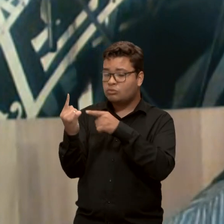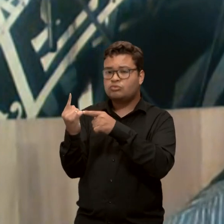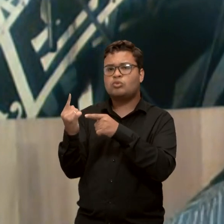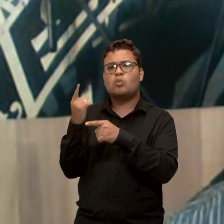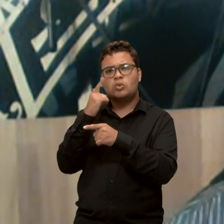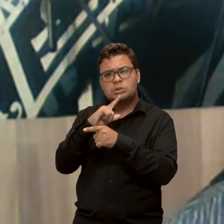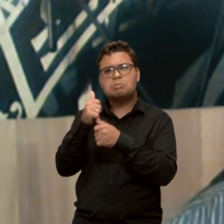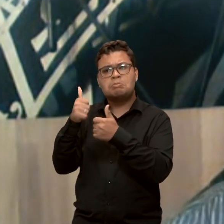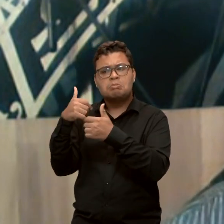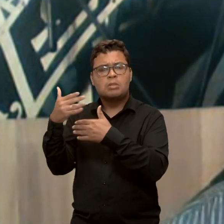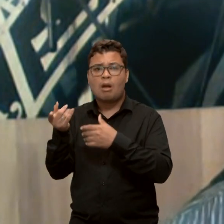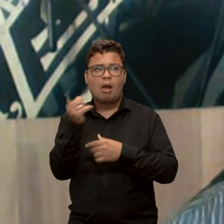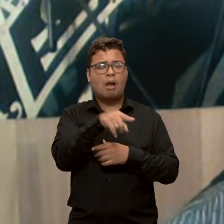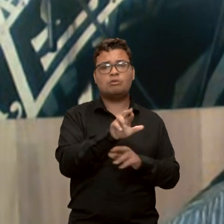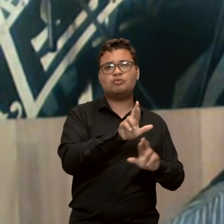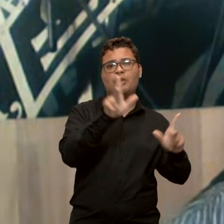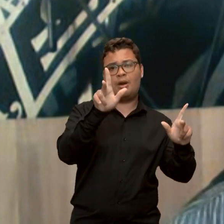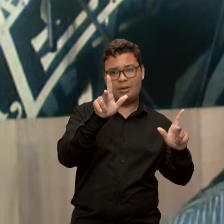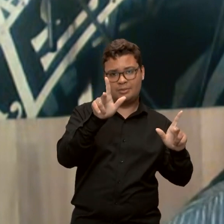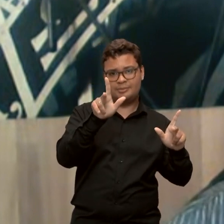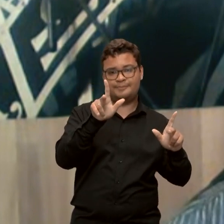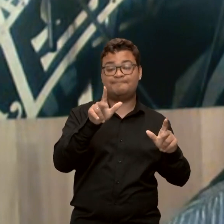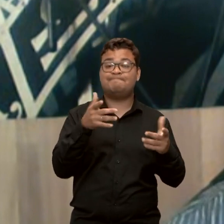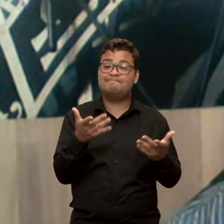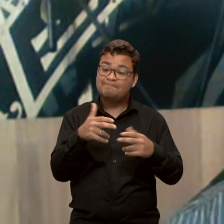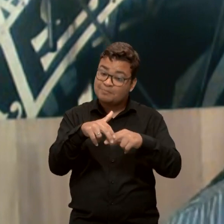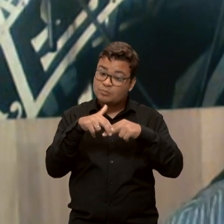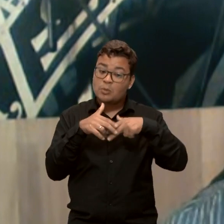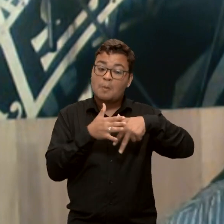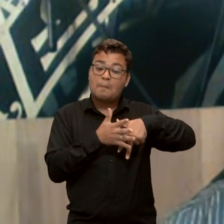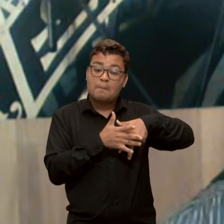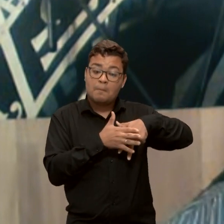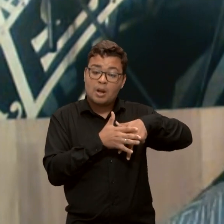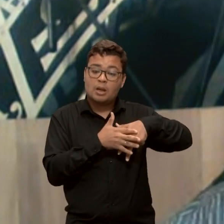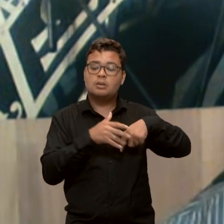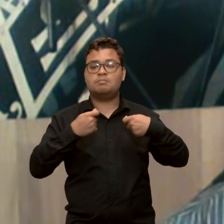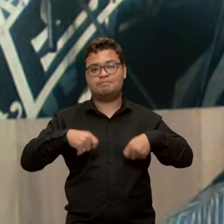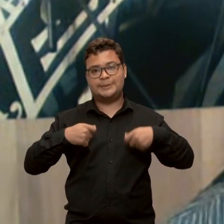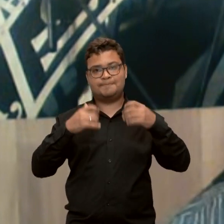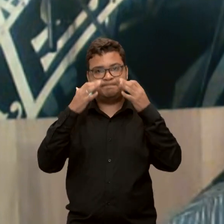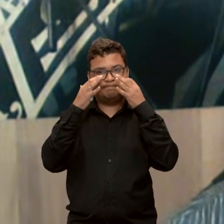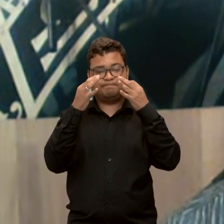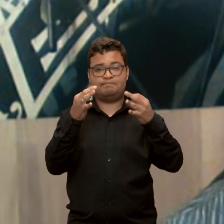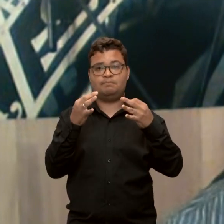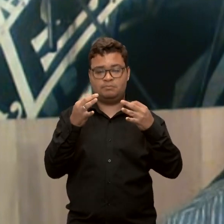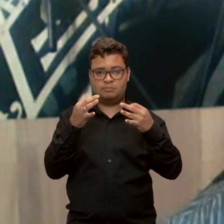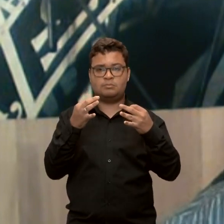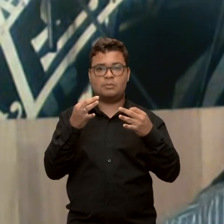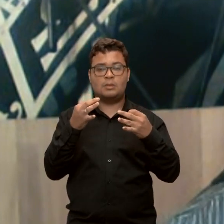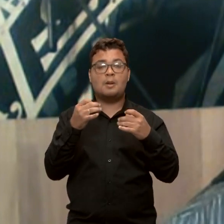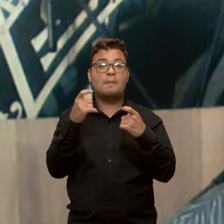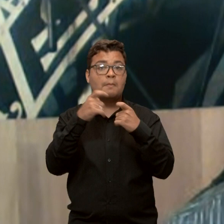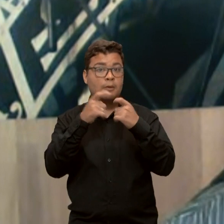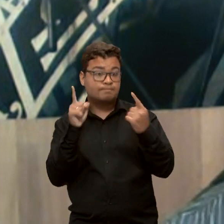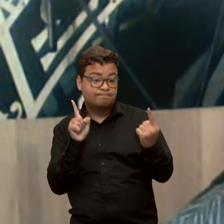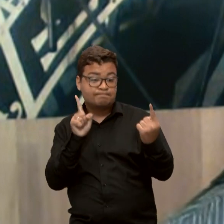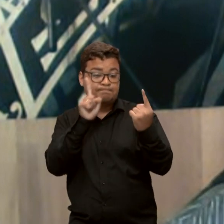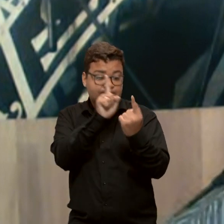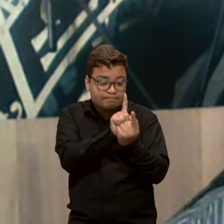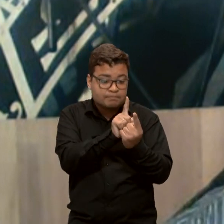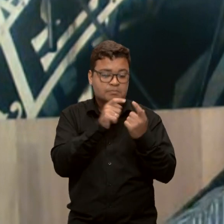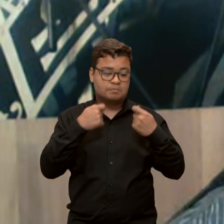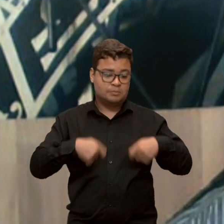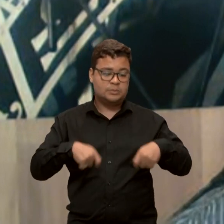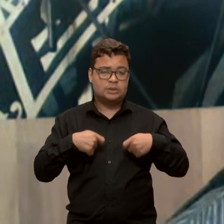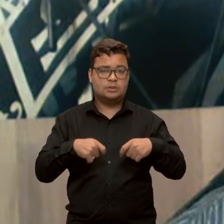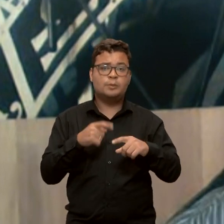esse acompanhamento médico. A gente está falando de medicina. Medicina não é uma ciência exata. O que aconteceu com uma